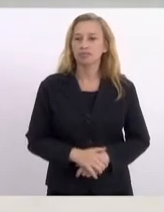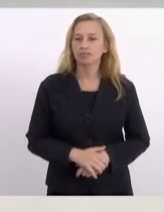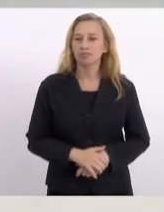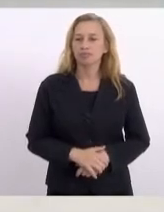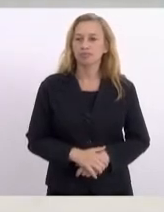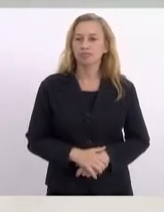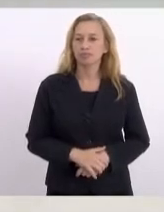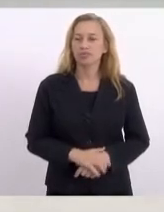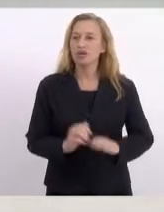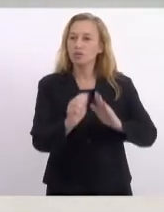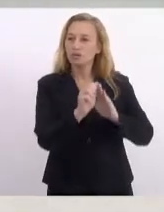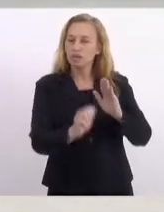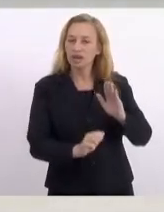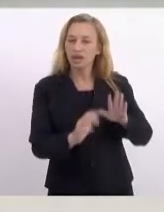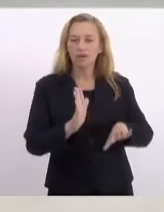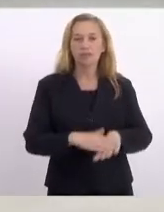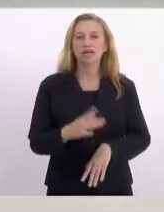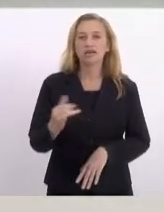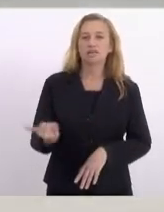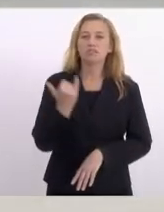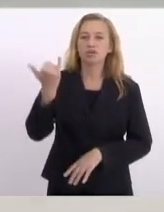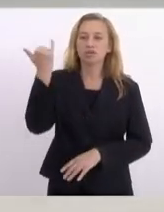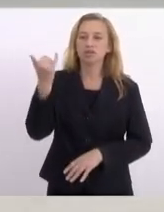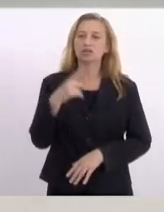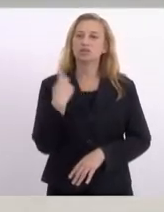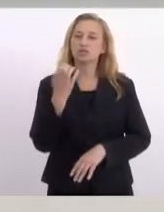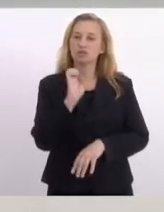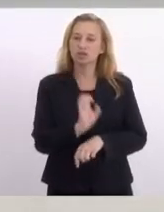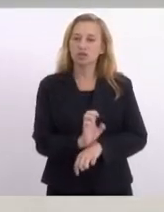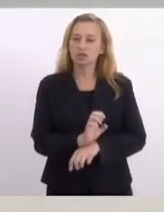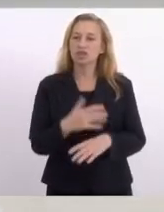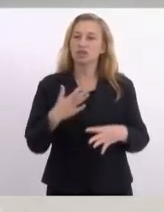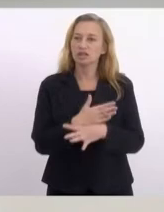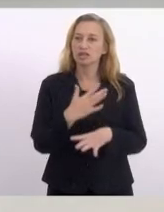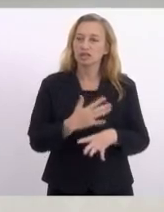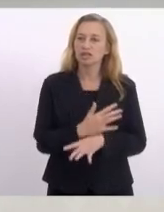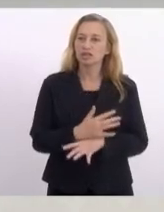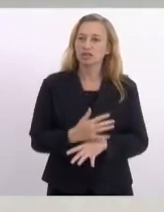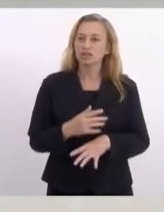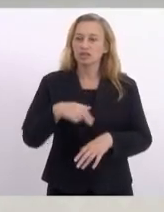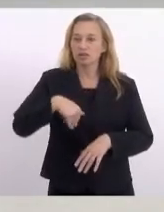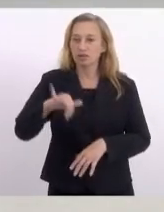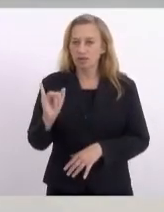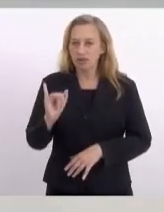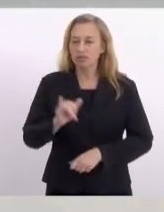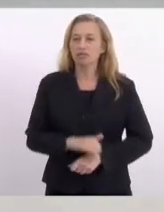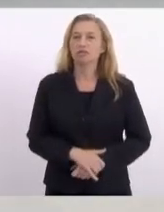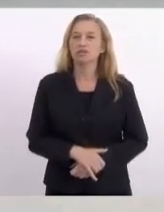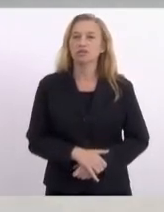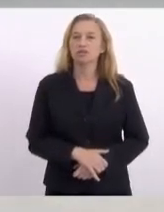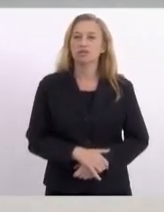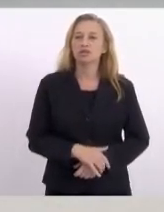um dos terreiros, né, mais importantes do nosso estado, na cidade de Nova Iguaçu.